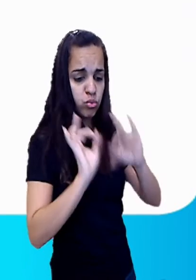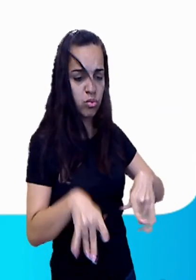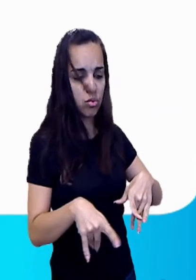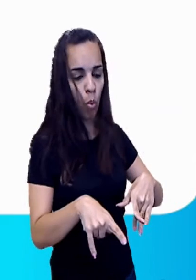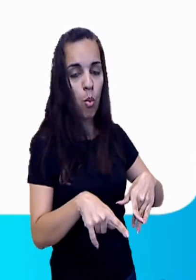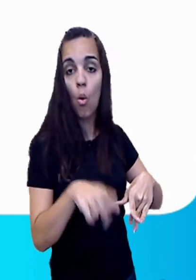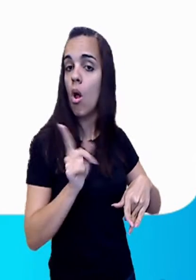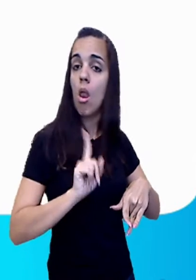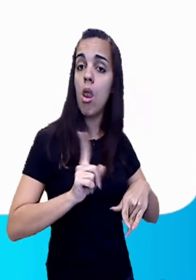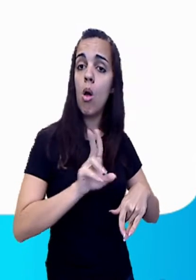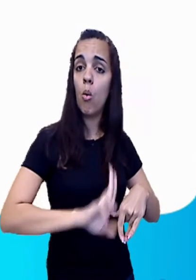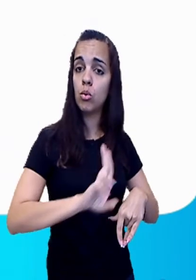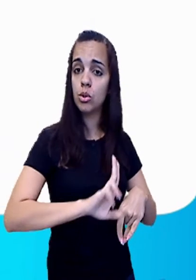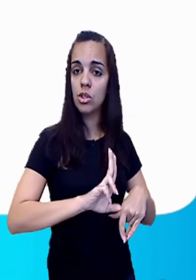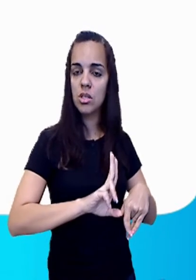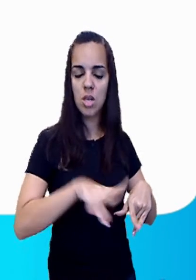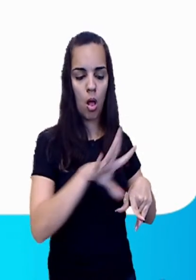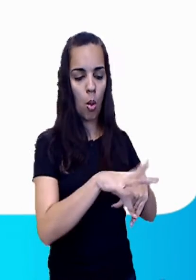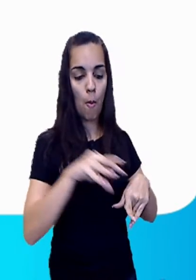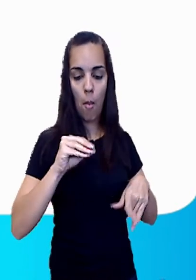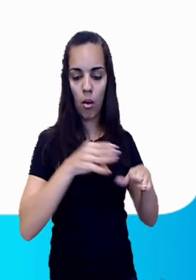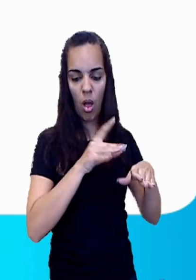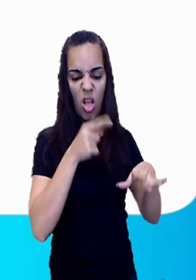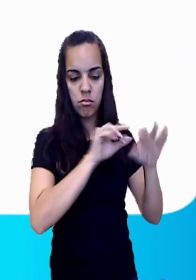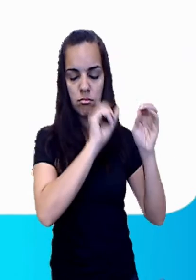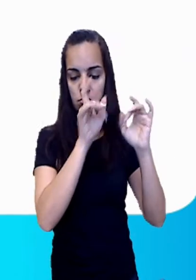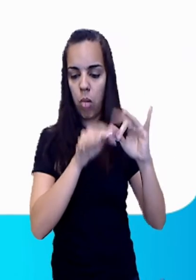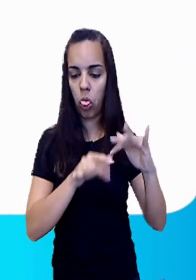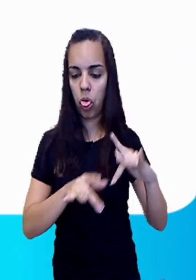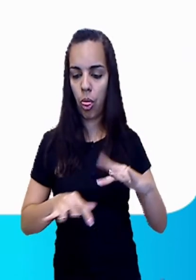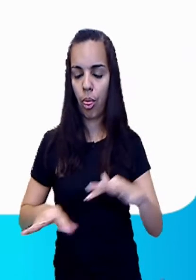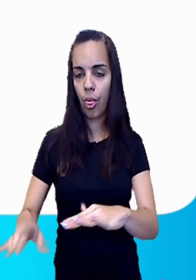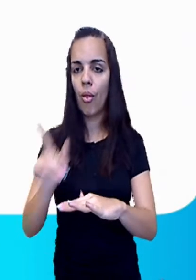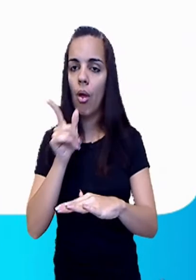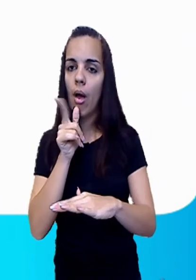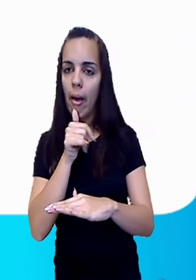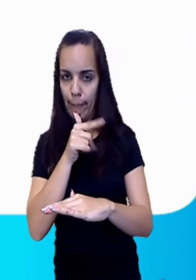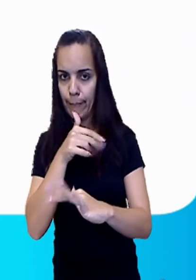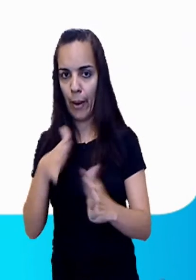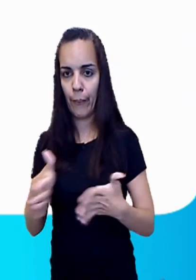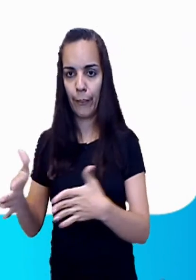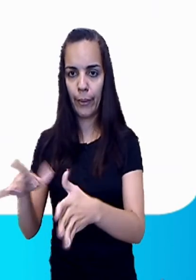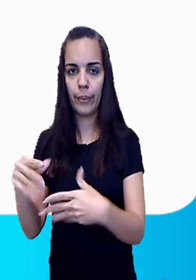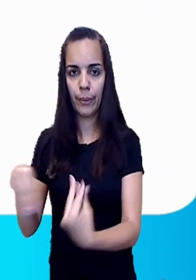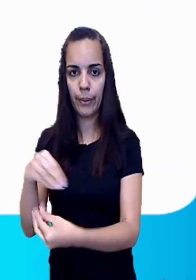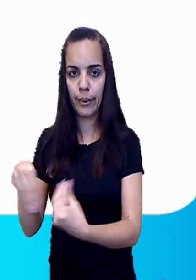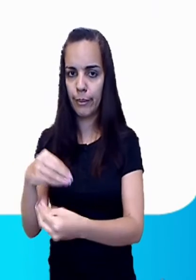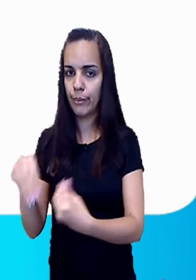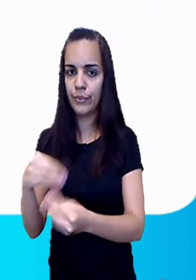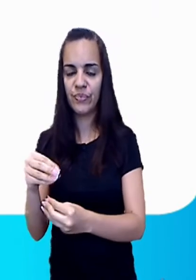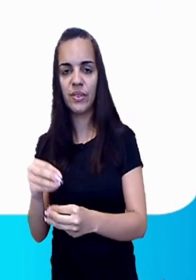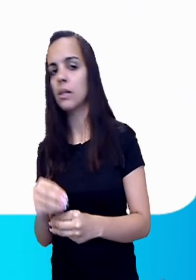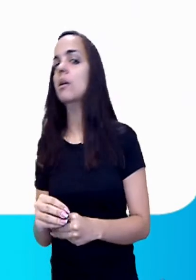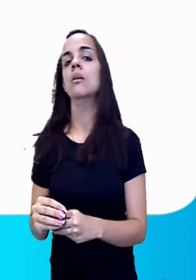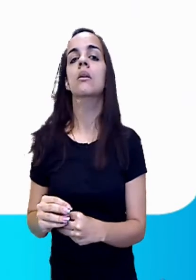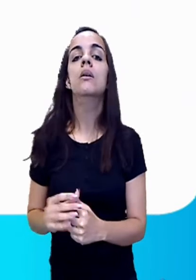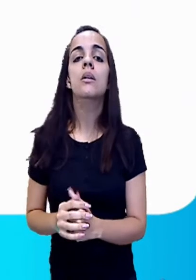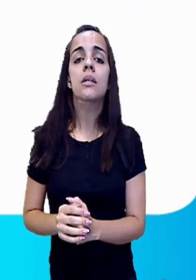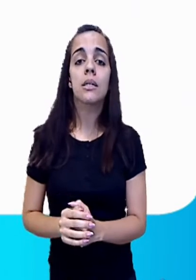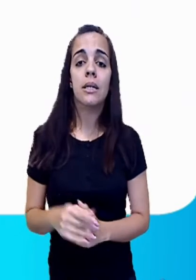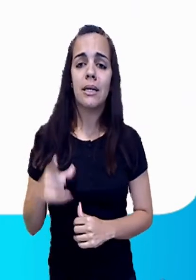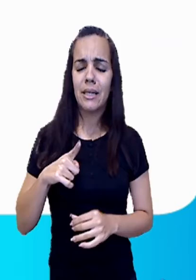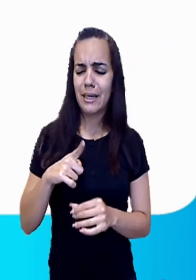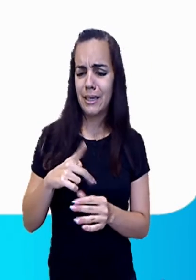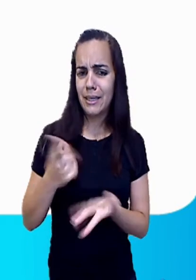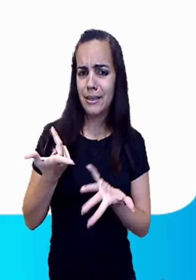de petróleo no mar. O petróleo é um óleo, ele não se mistura com a água, então elas ficam grandes manchas, além de ser